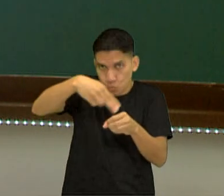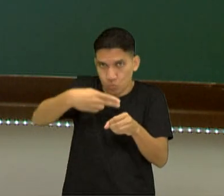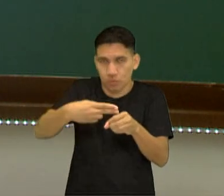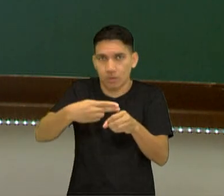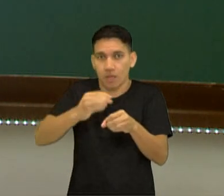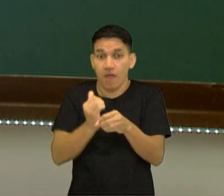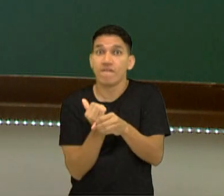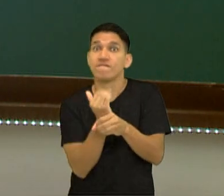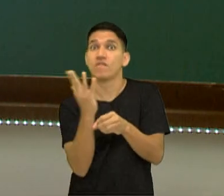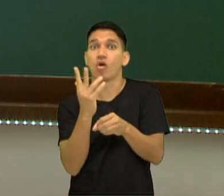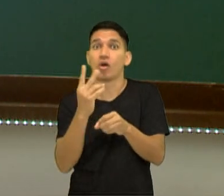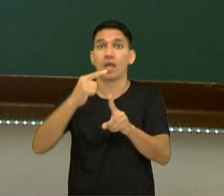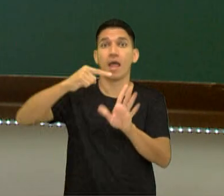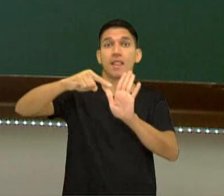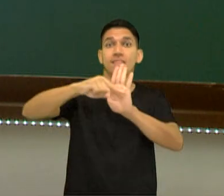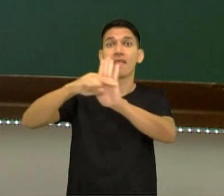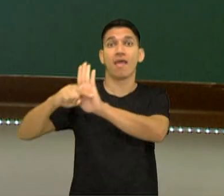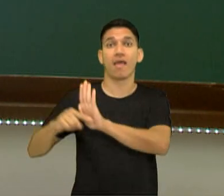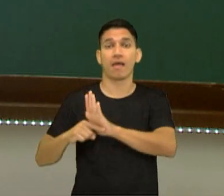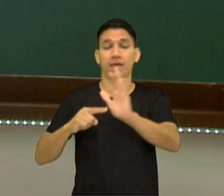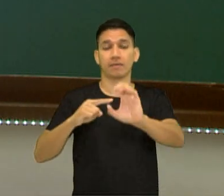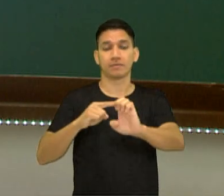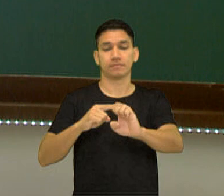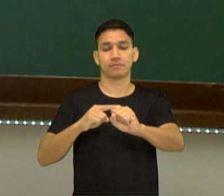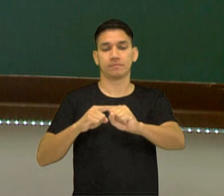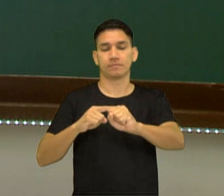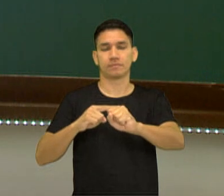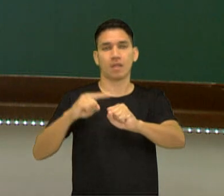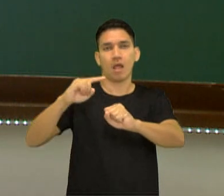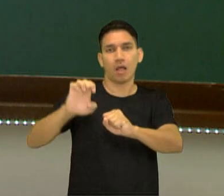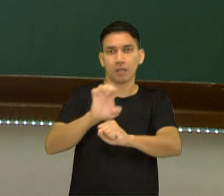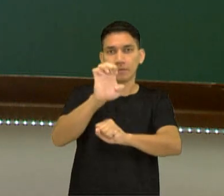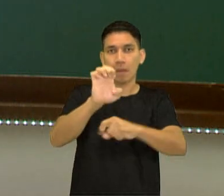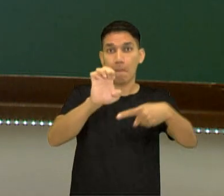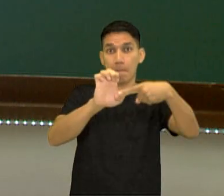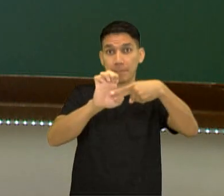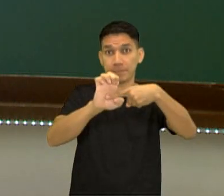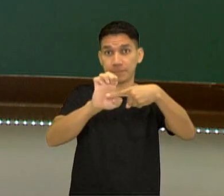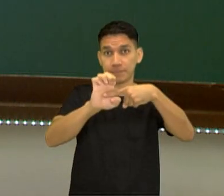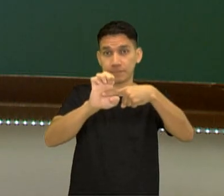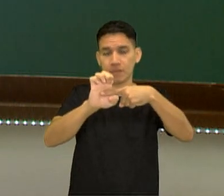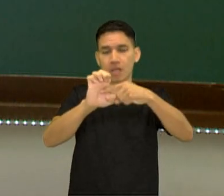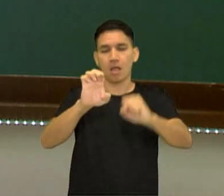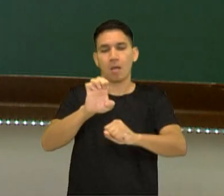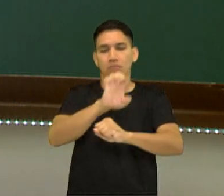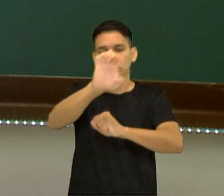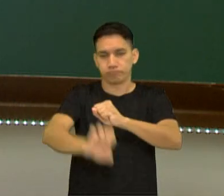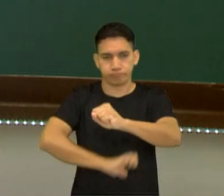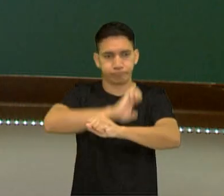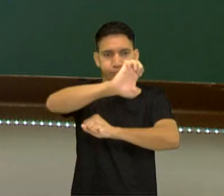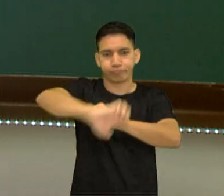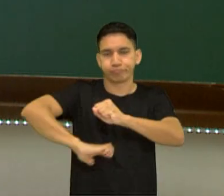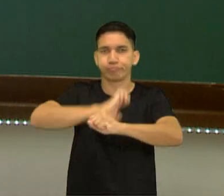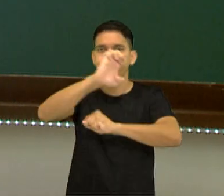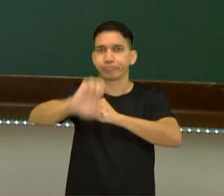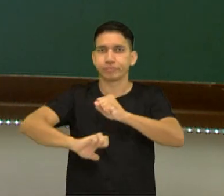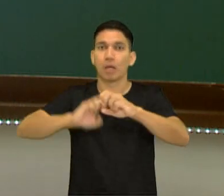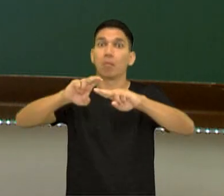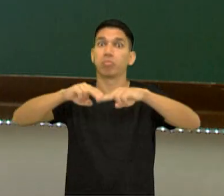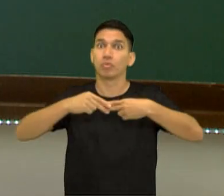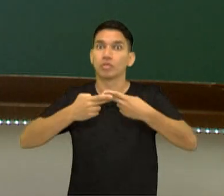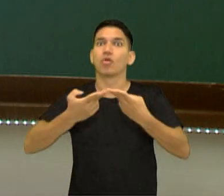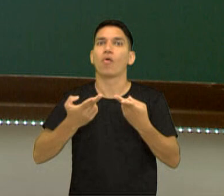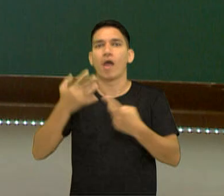carga neutra, para dar uma equilibrada ali e as partículas não ficarem o tempo todo se repelindo, porque semelhante repele o